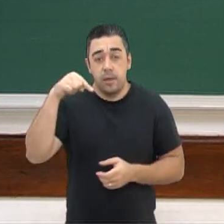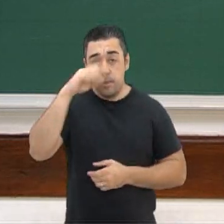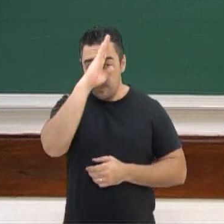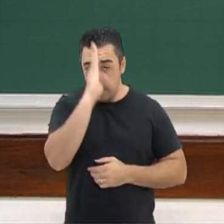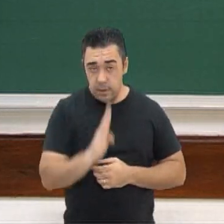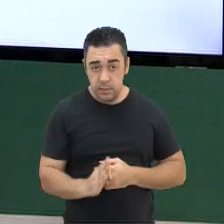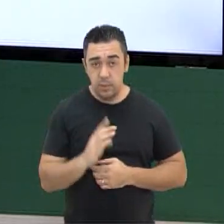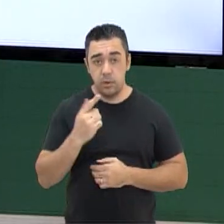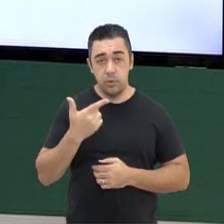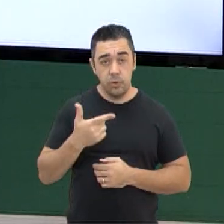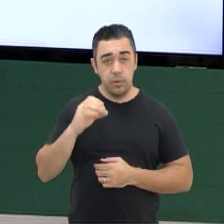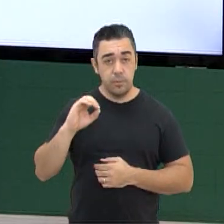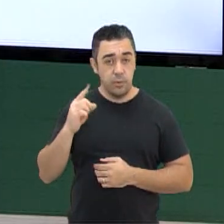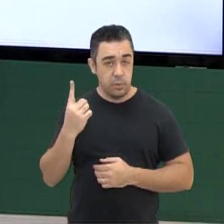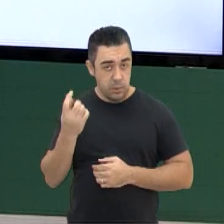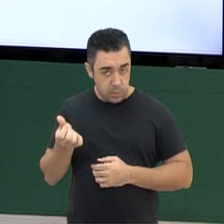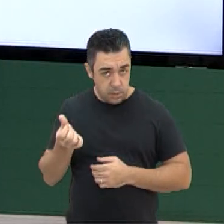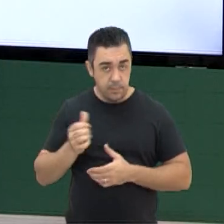2016.